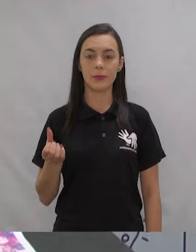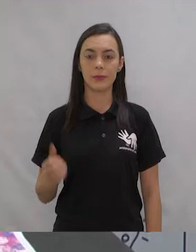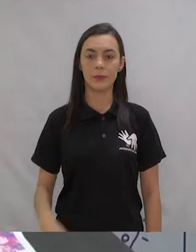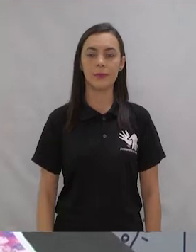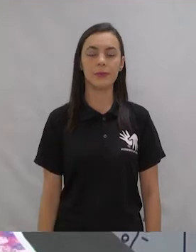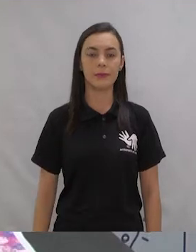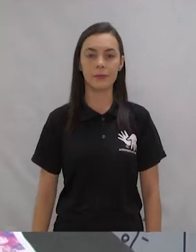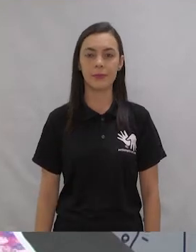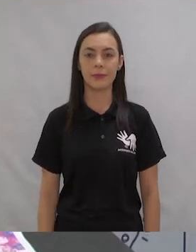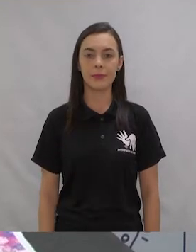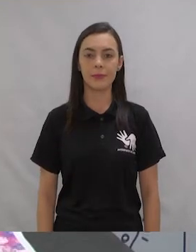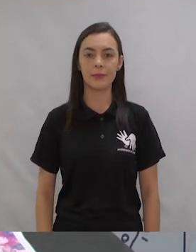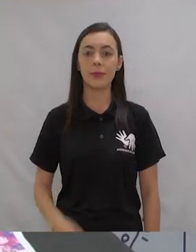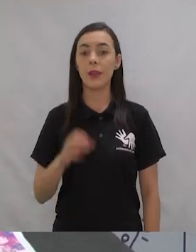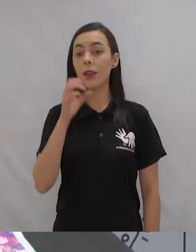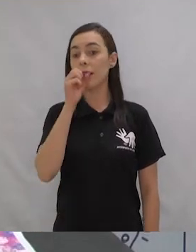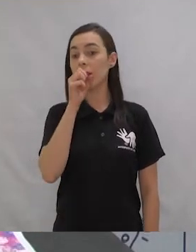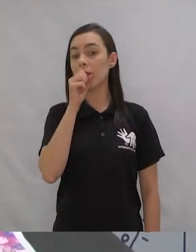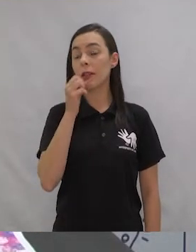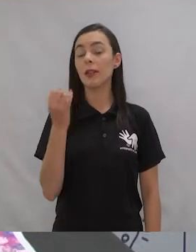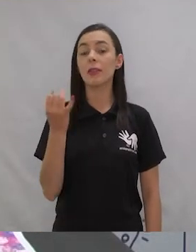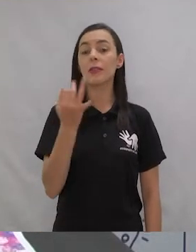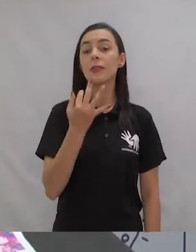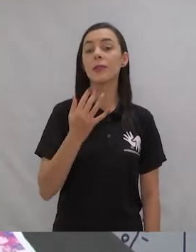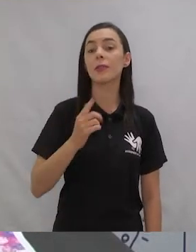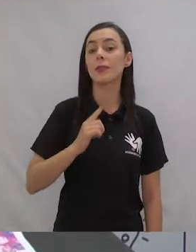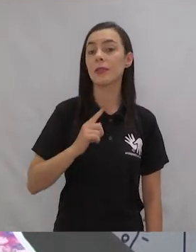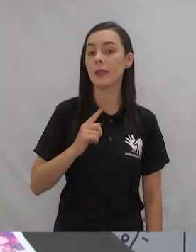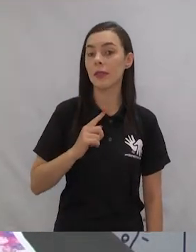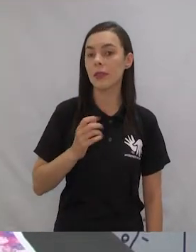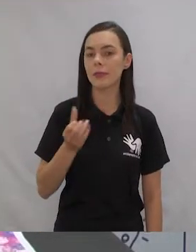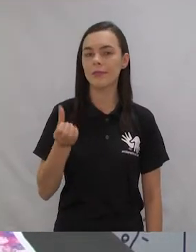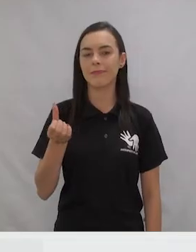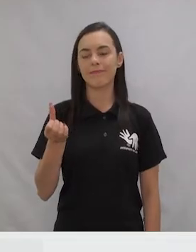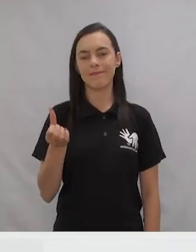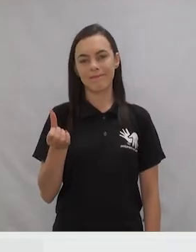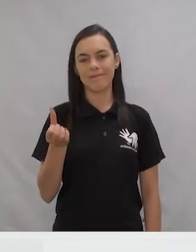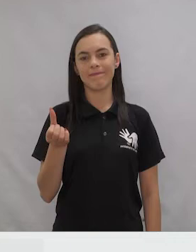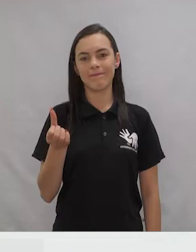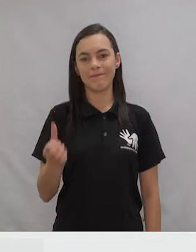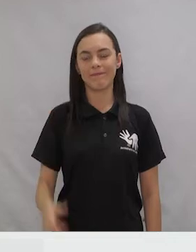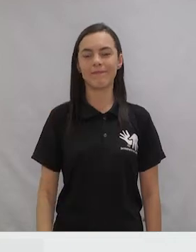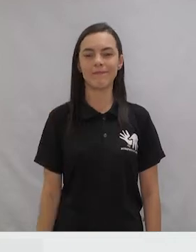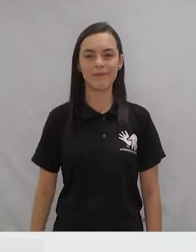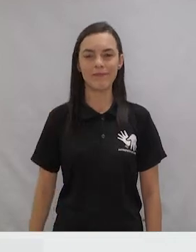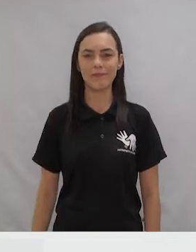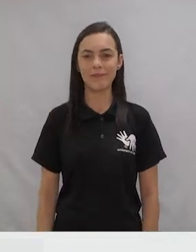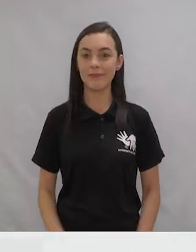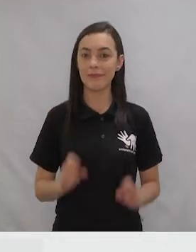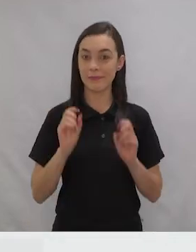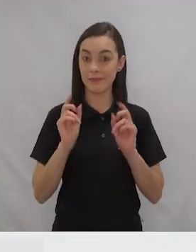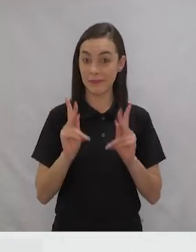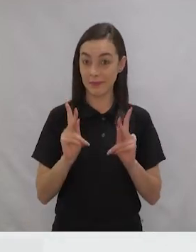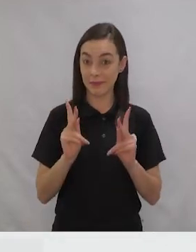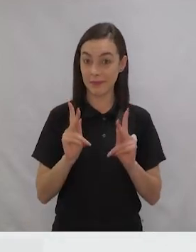1, 2, 3, 4, 5, 6. Então, quantas laranjas sobraram para a Ana? 6 laranjas.